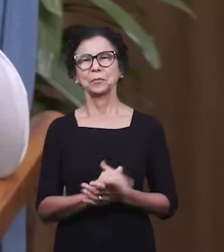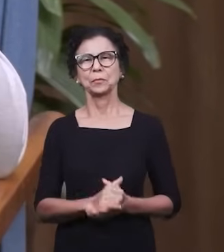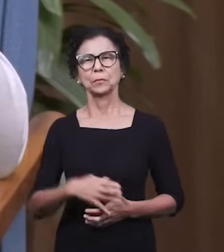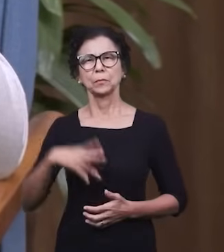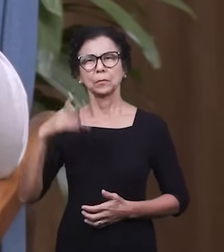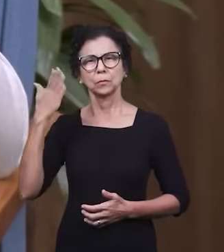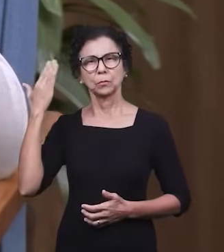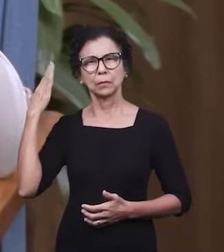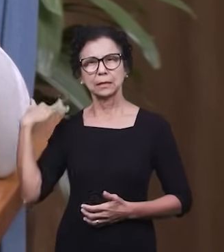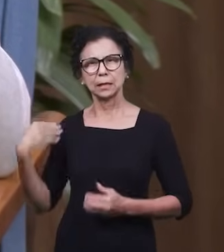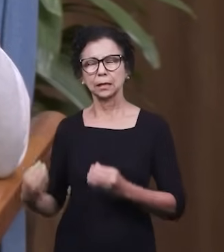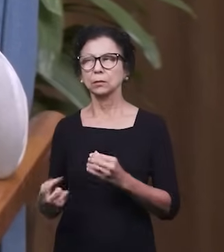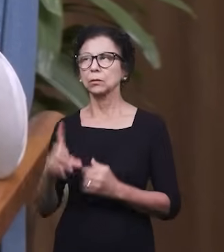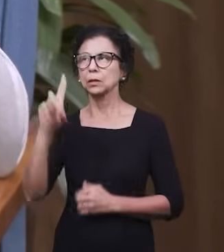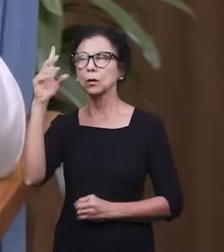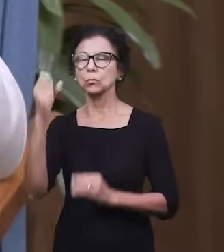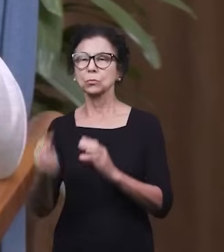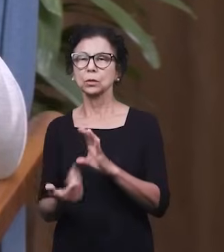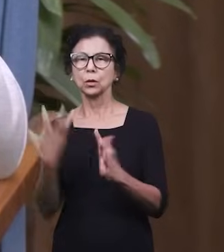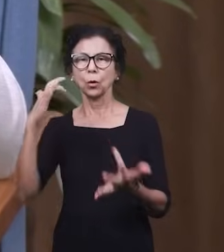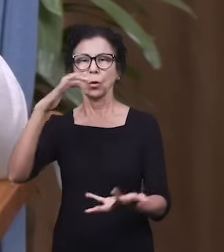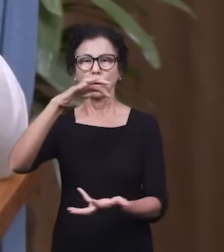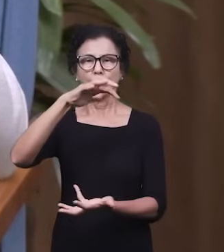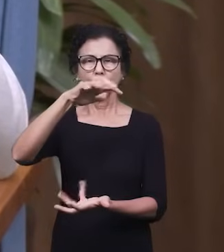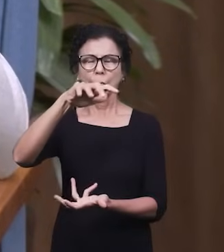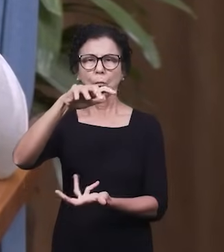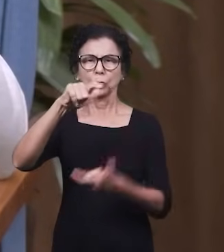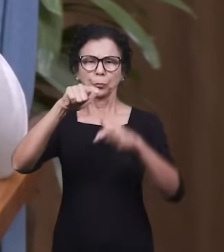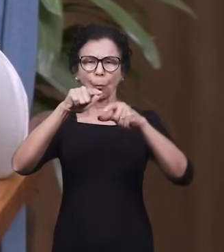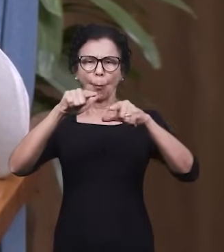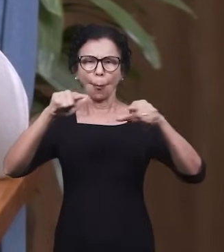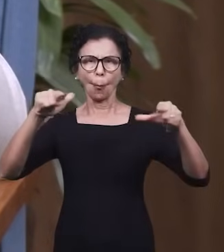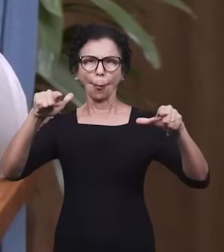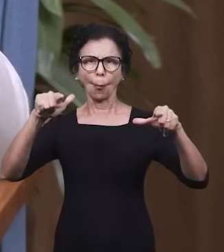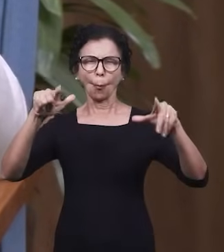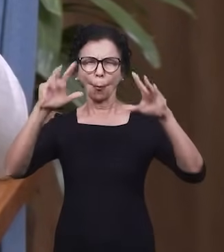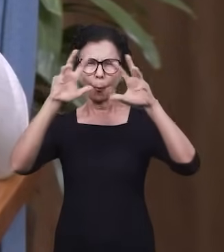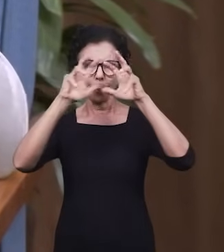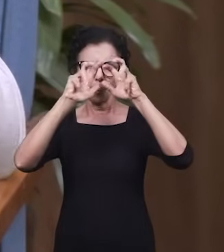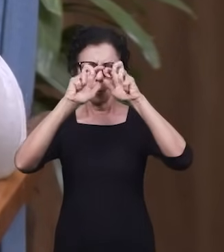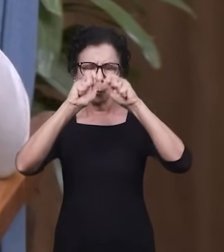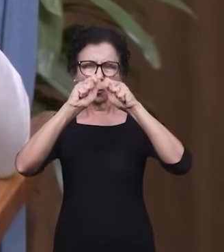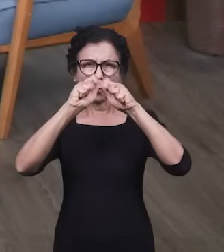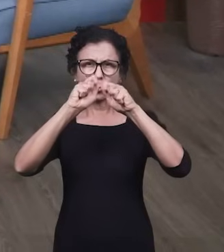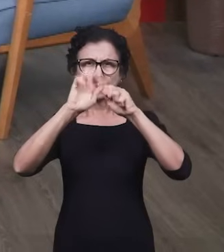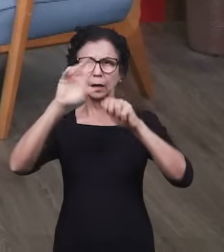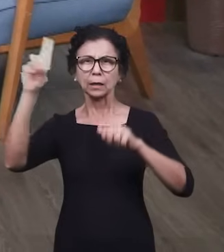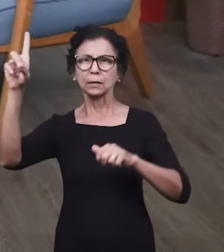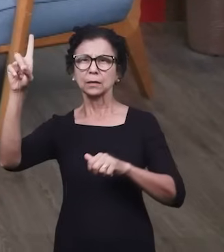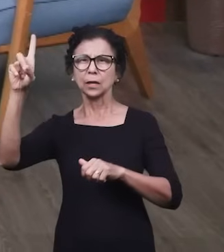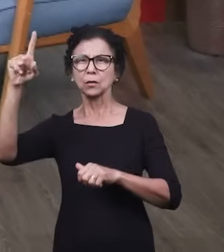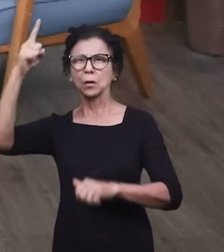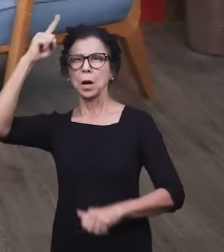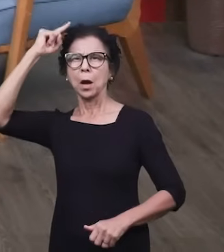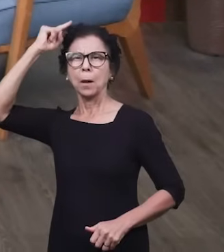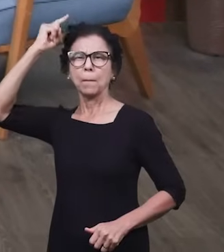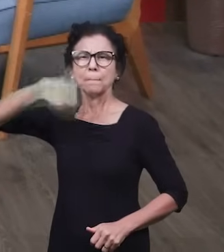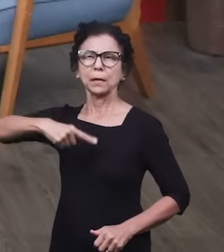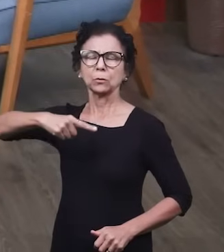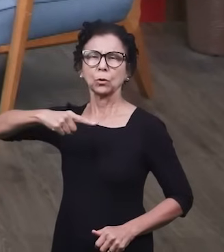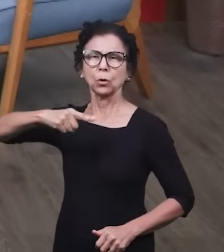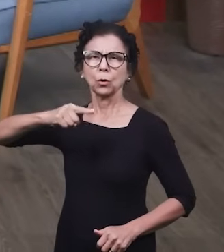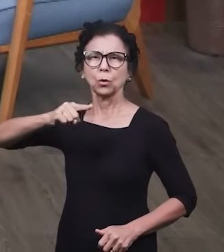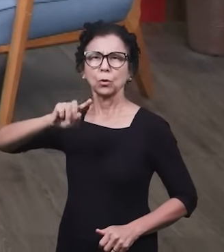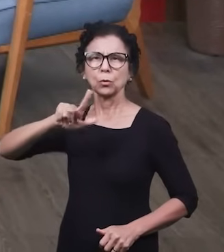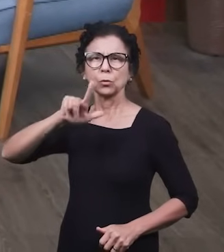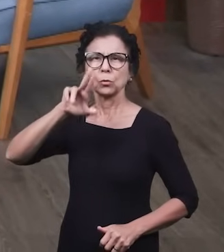a palavra de Deus está falando sobre um fenômeno físico. Verdade. Né? Sobre uma ação de Deus na criação do mundo. Tá?